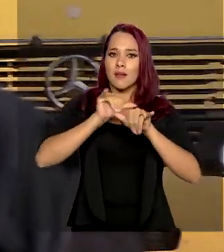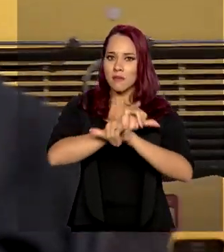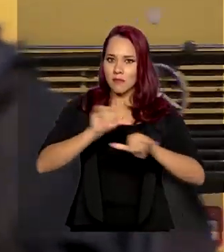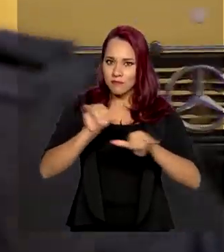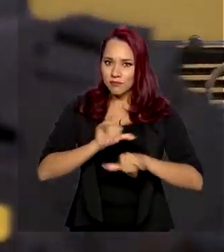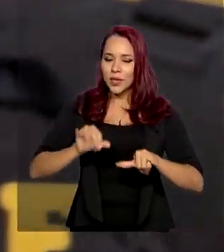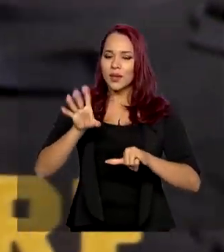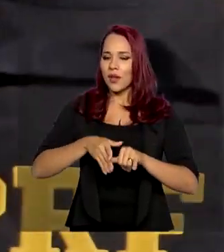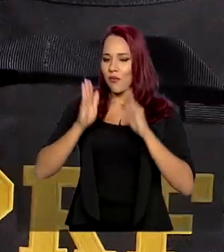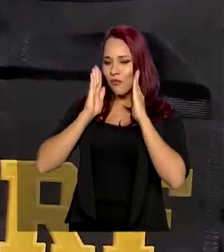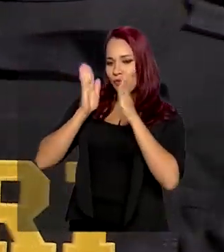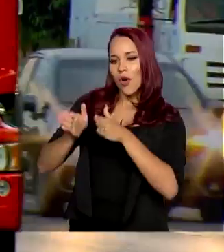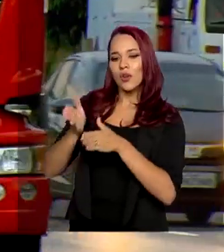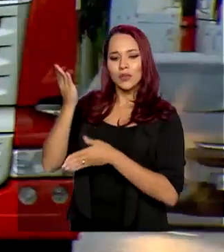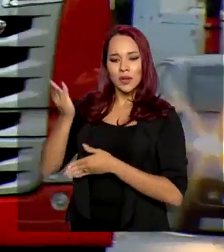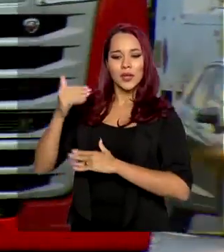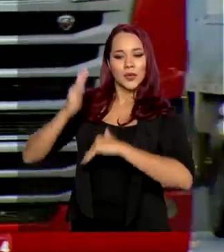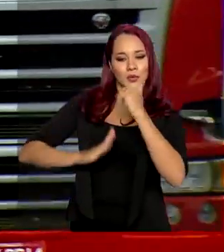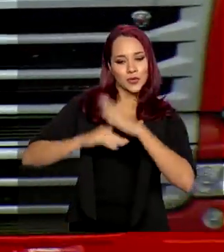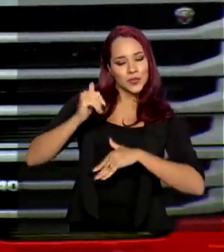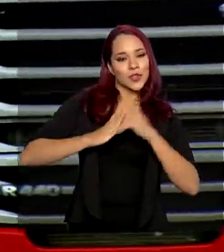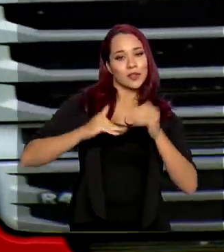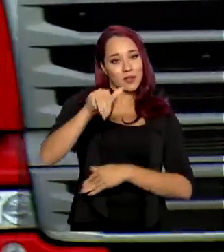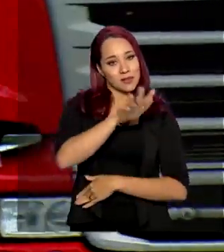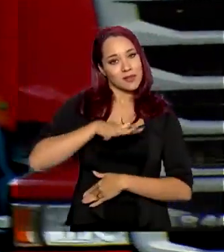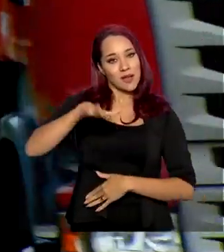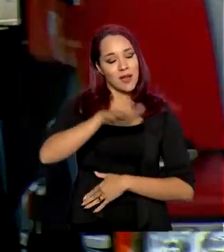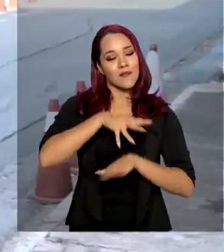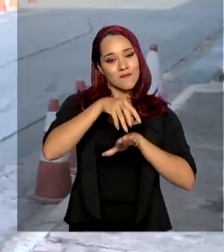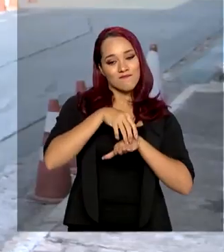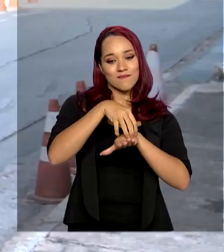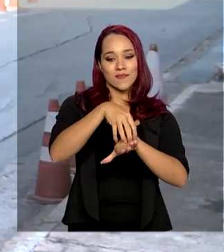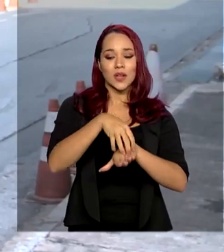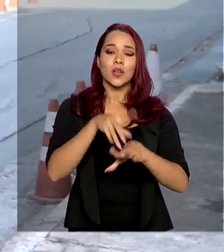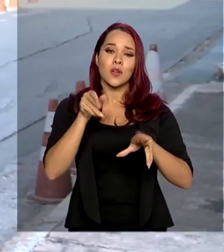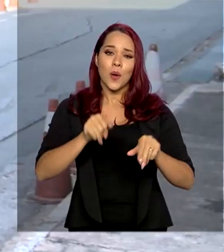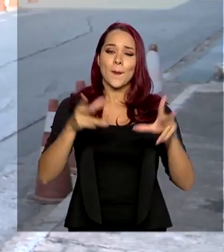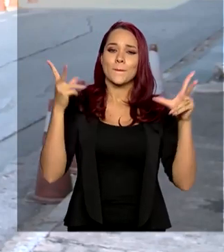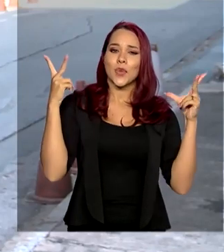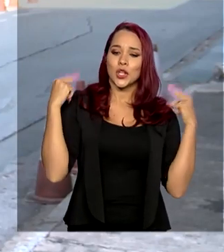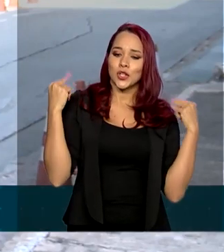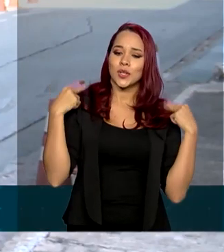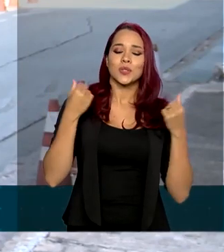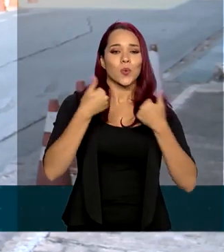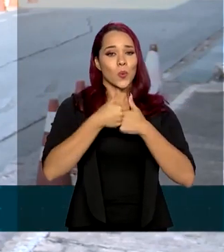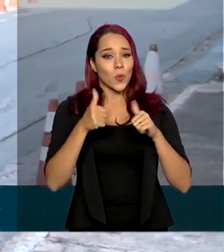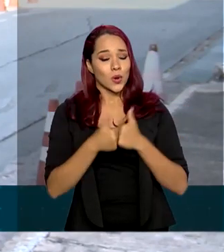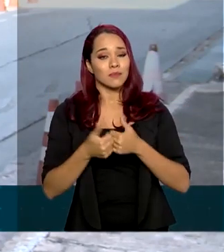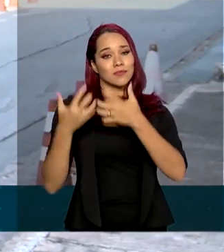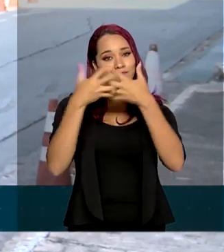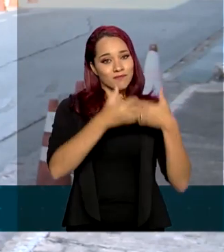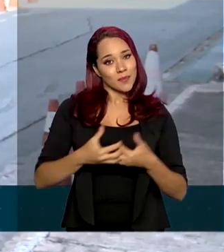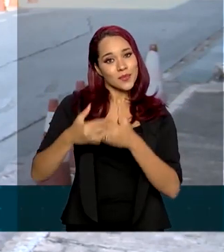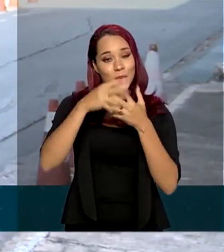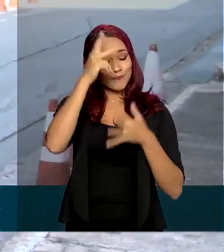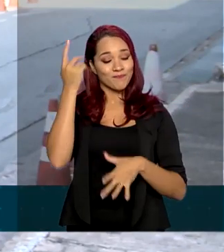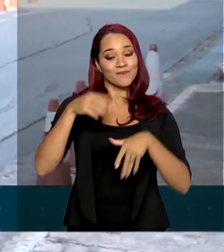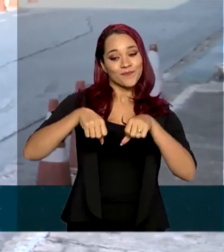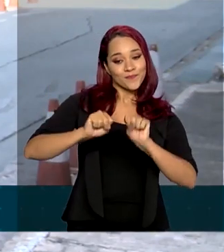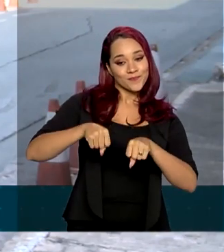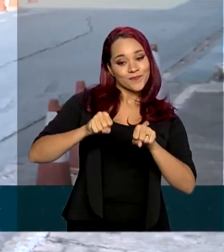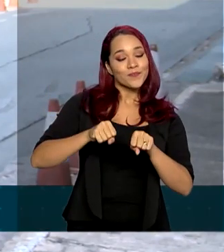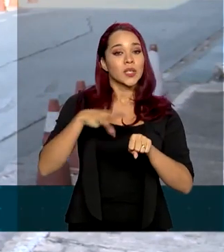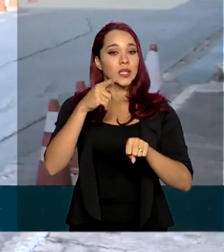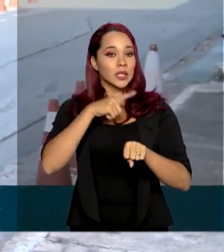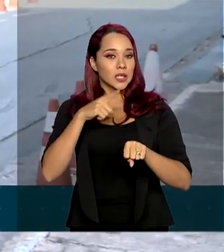direcionada a eles, profissionais do setor de transporte, como motoristas de ônibus, de caminhões e motoboys, que